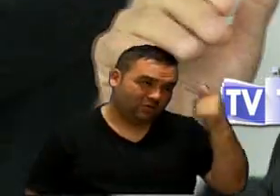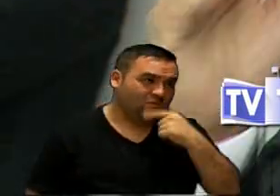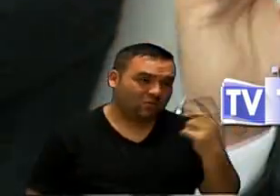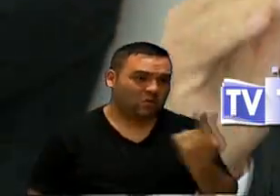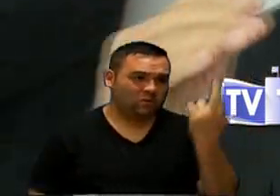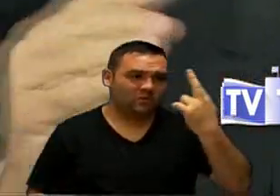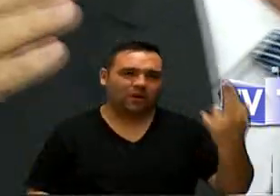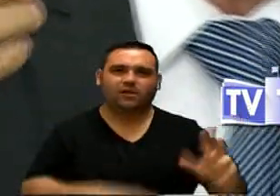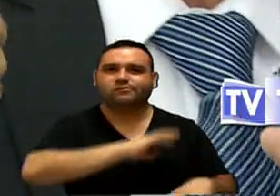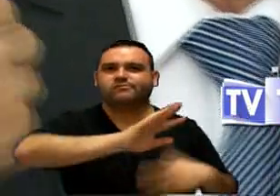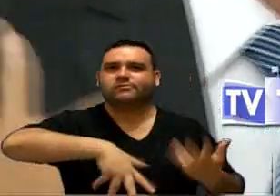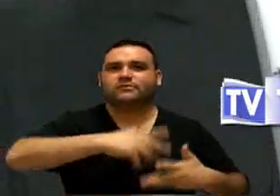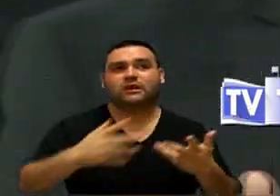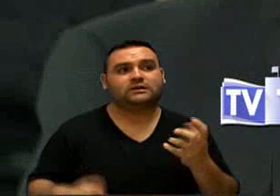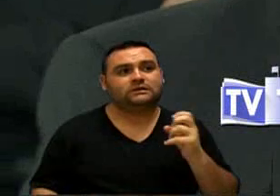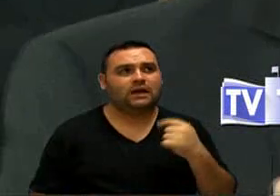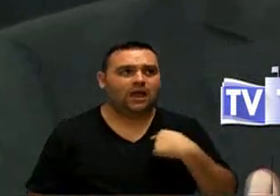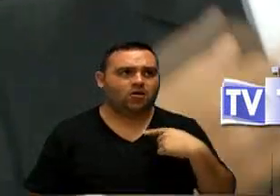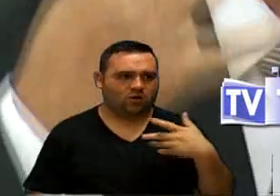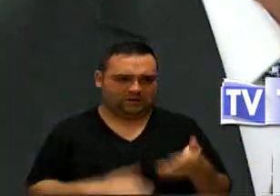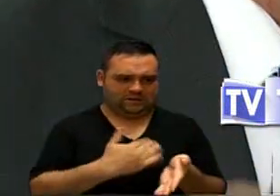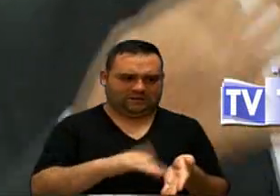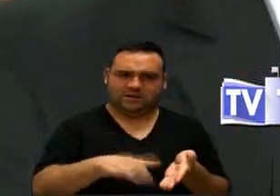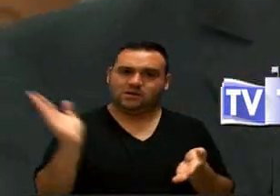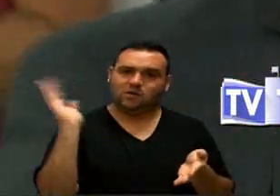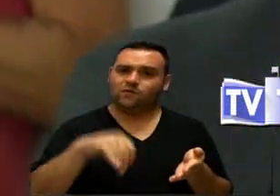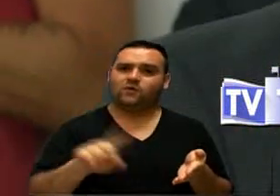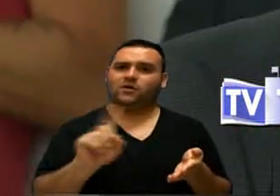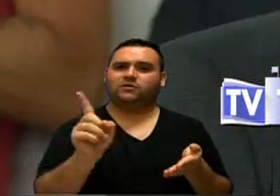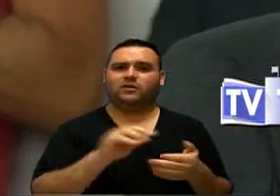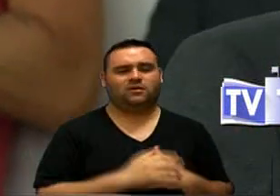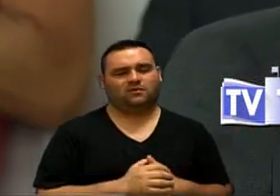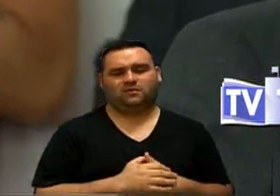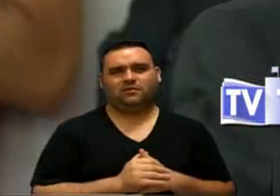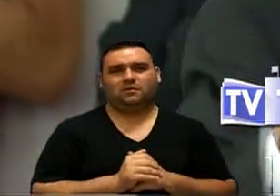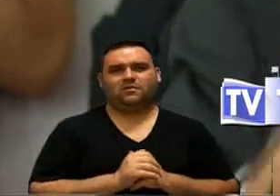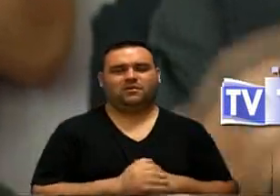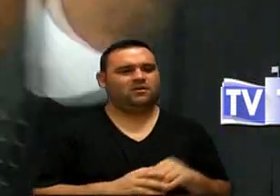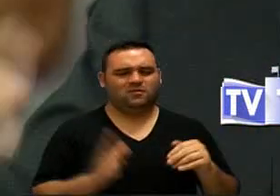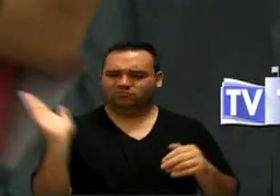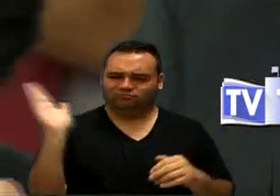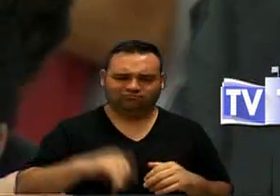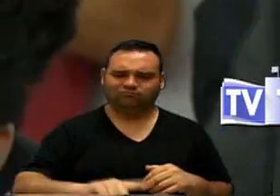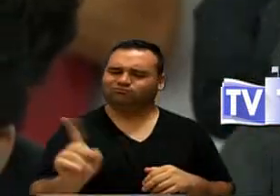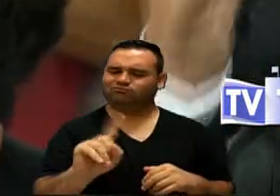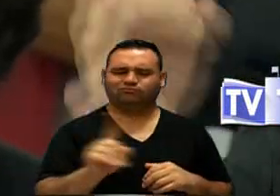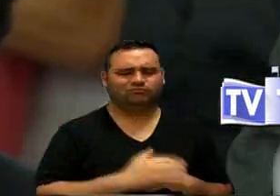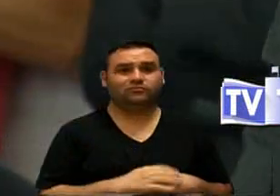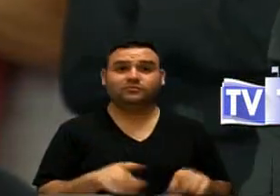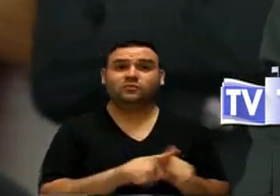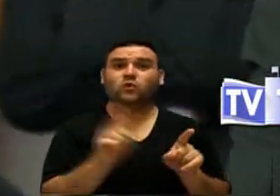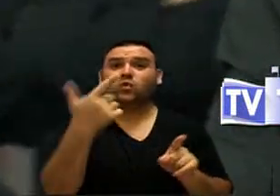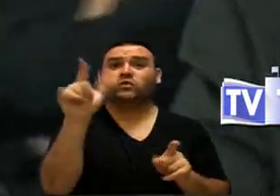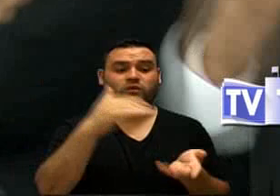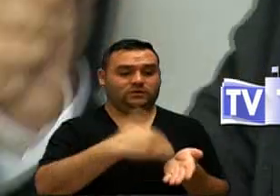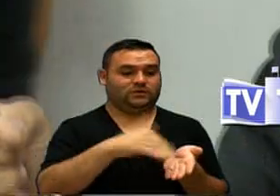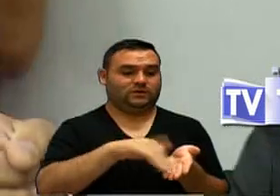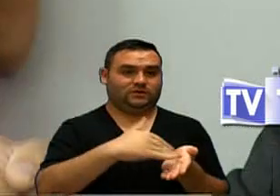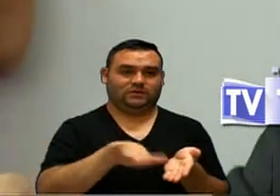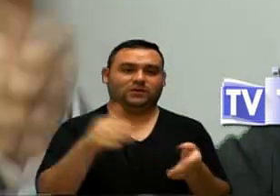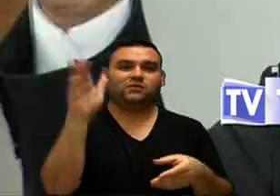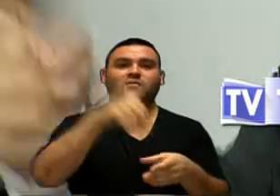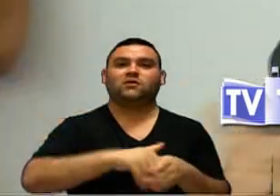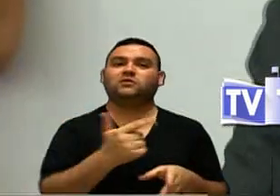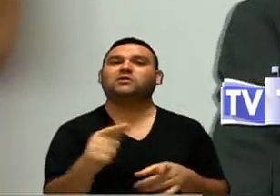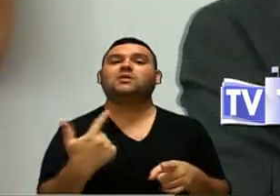essa. Portanto, se eu sou secretário, eu não venho também. Eu não venho também. E outra coisa, o secretário não teve